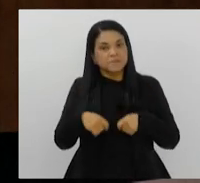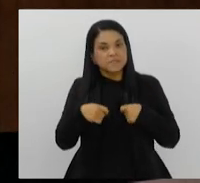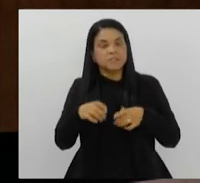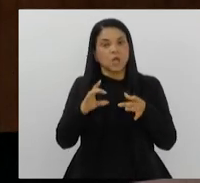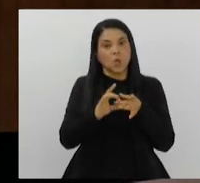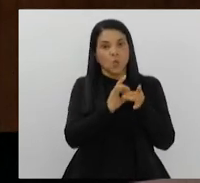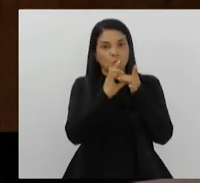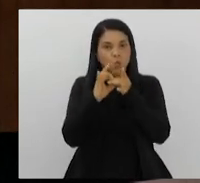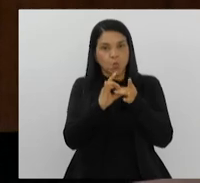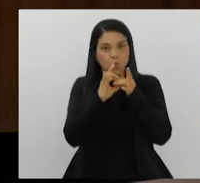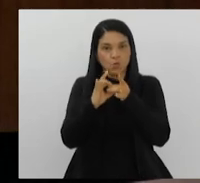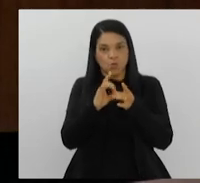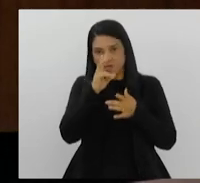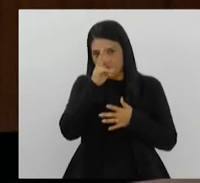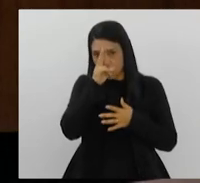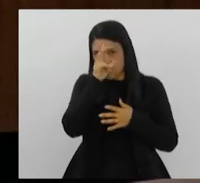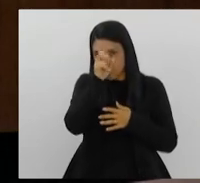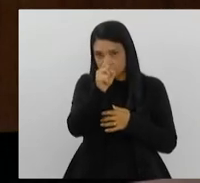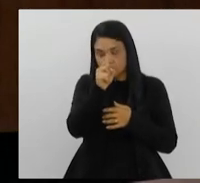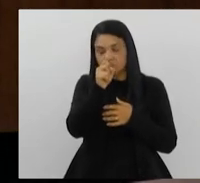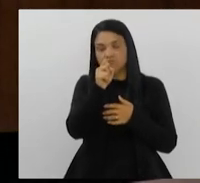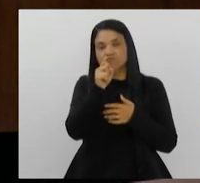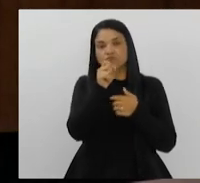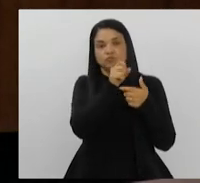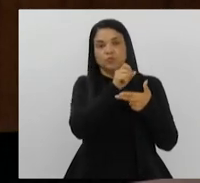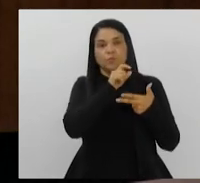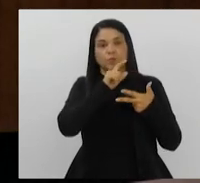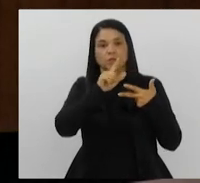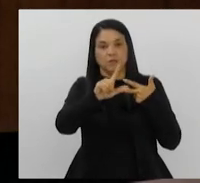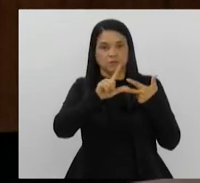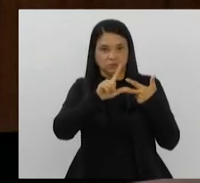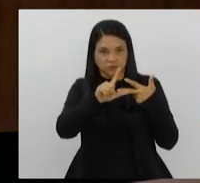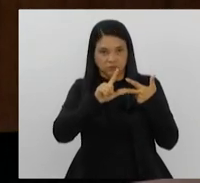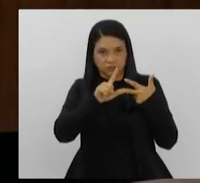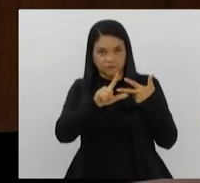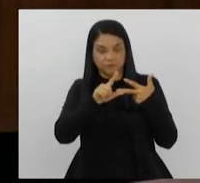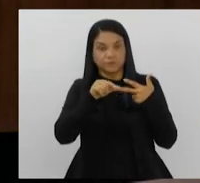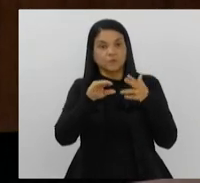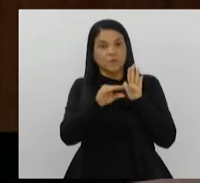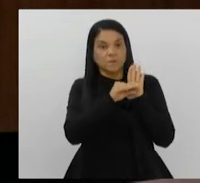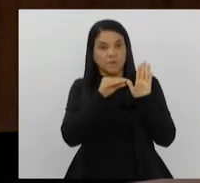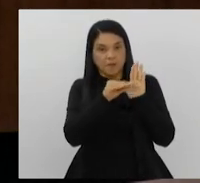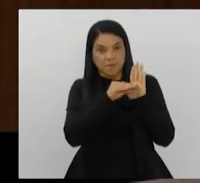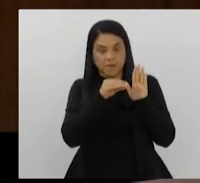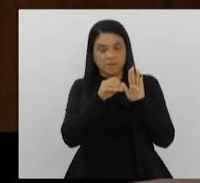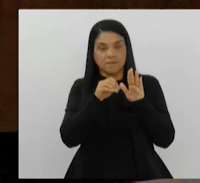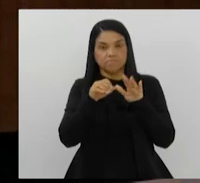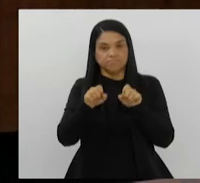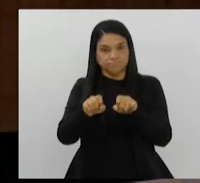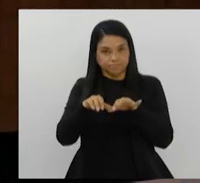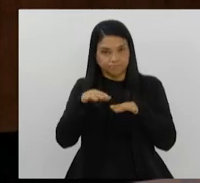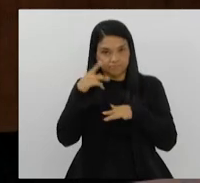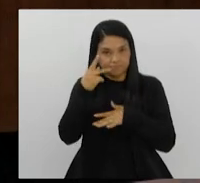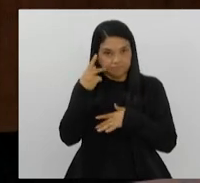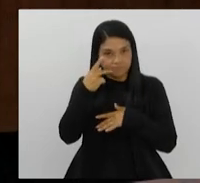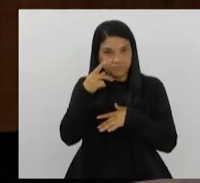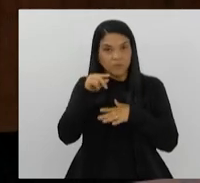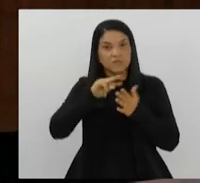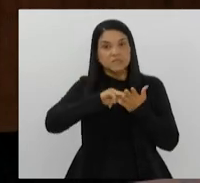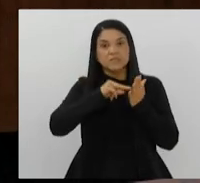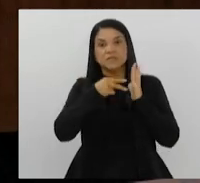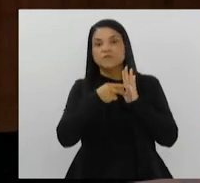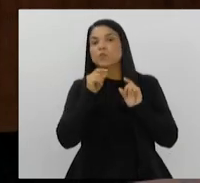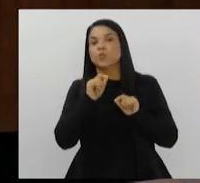união para o fortalecimento do poder legislativo. Uma emenda parlamentar, para aquele que nos ouve, significa que nós,